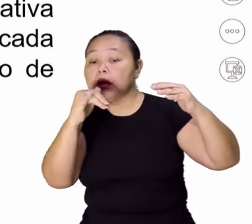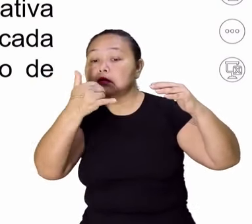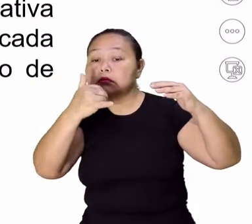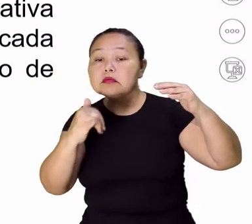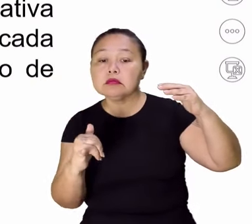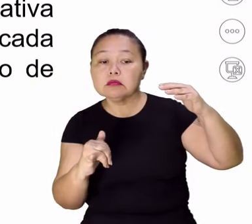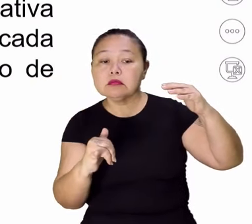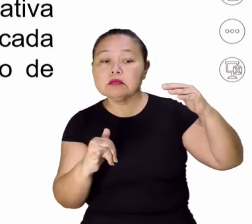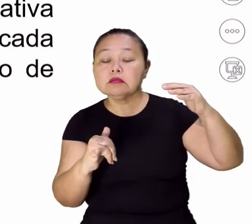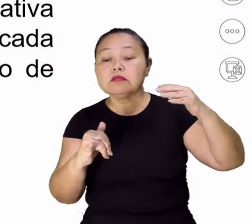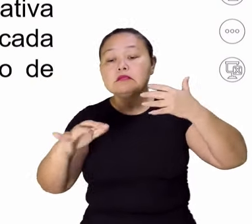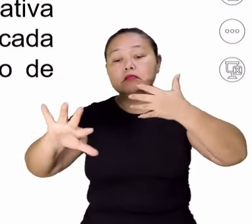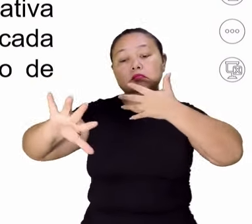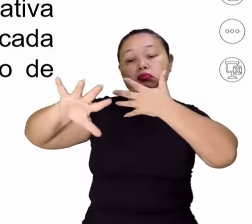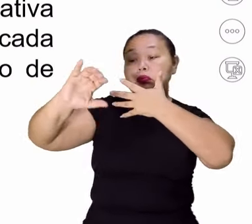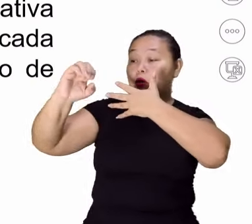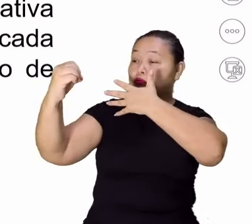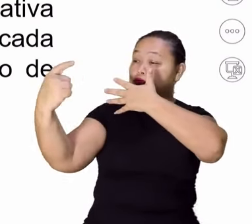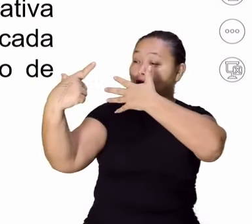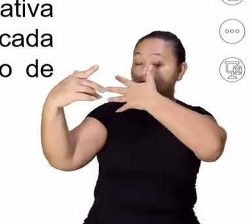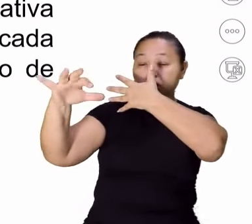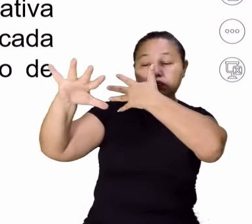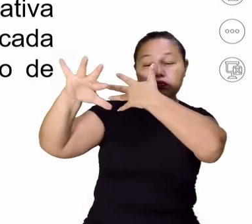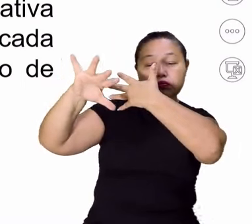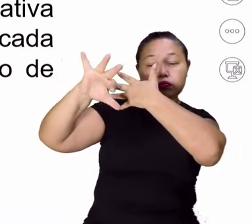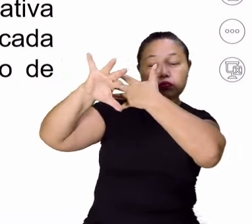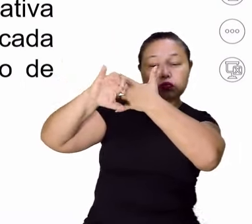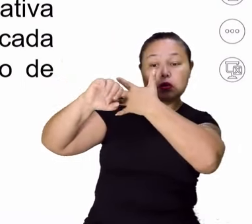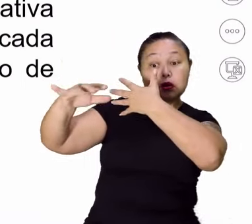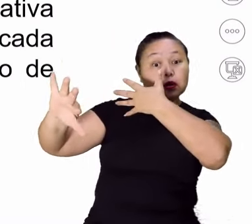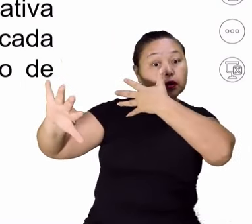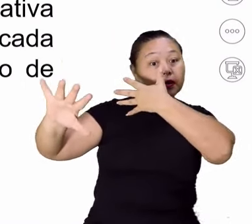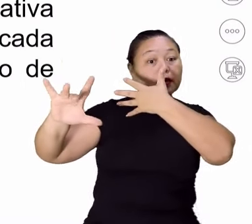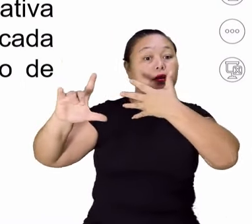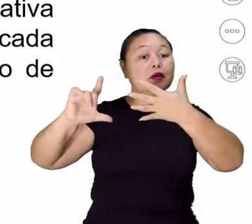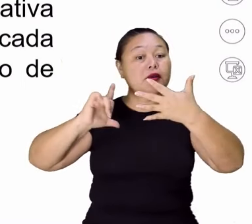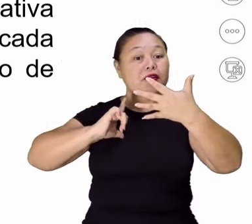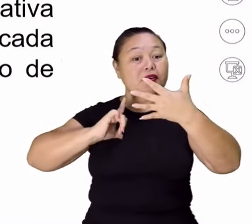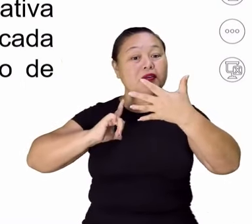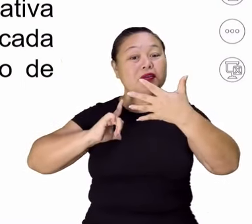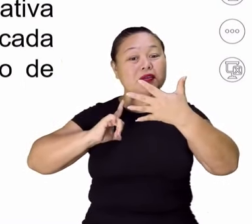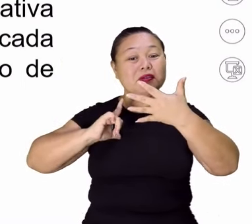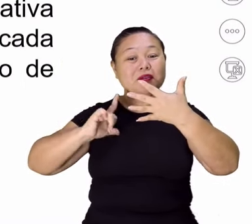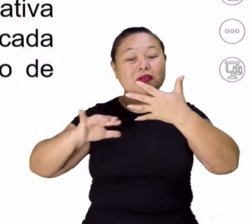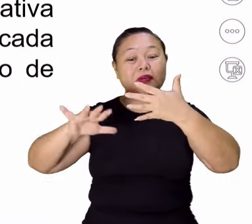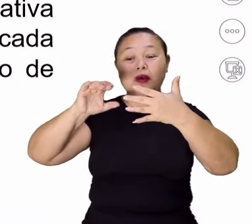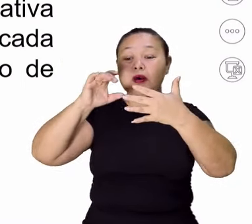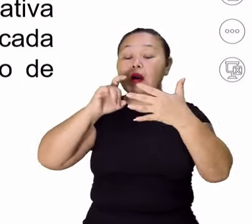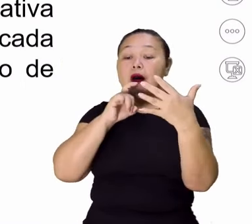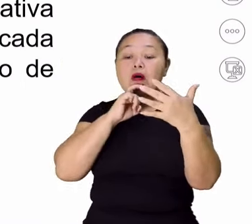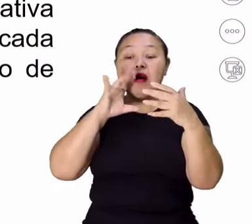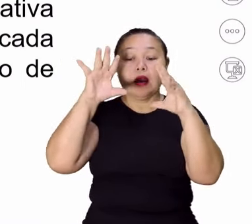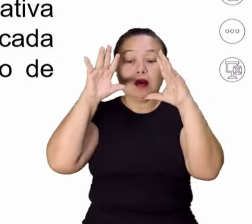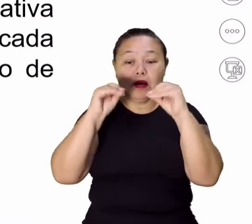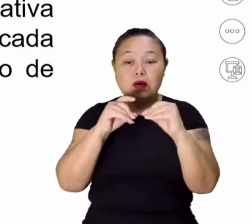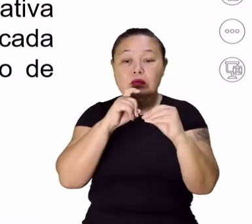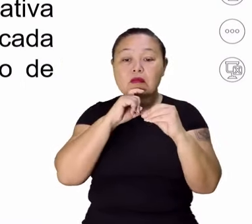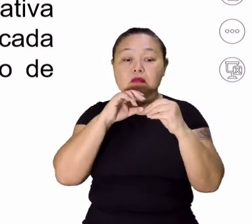enorme que chega do Sol... Não é chaga, não, né? Chega. E se resfria à noite,